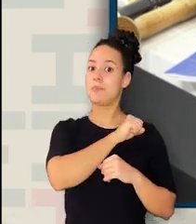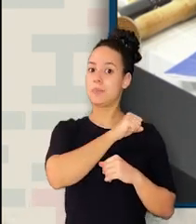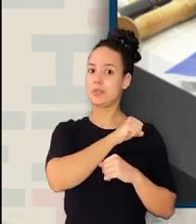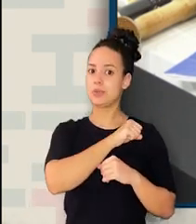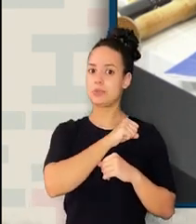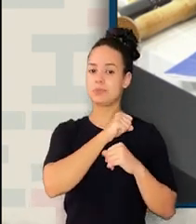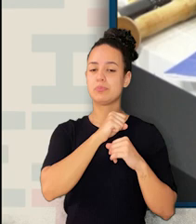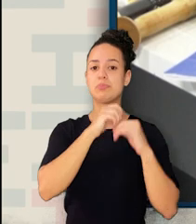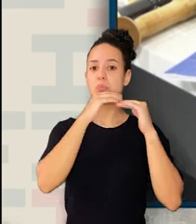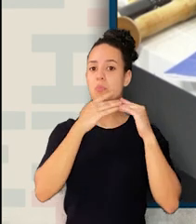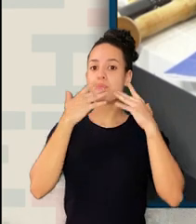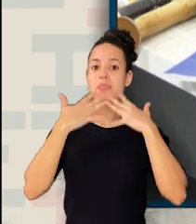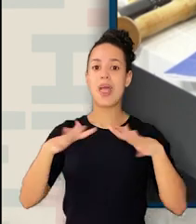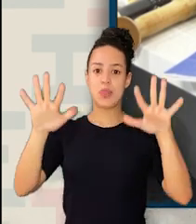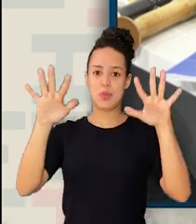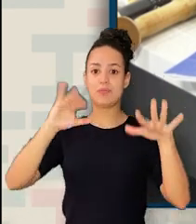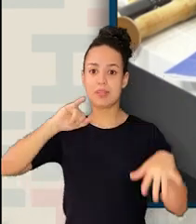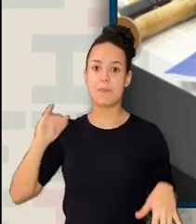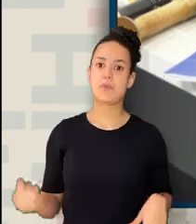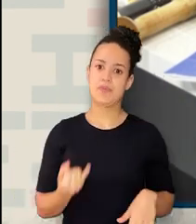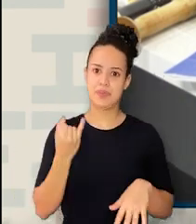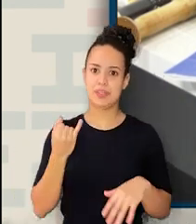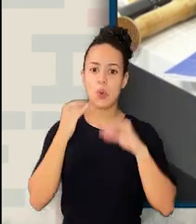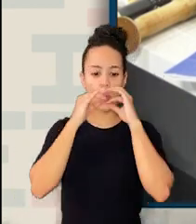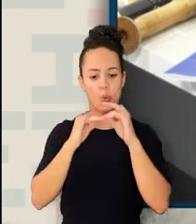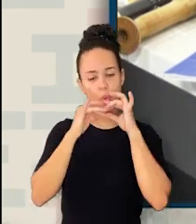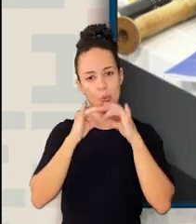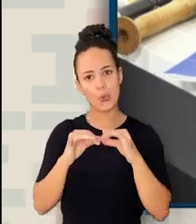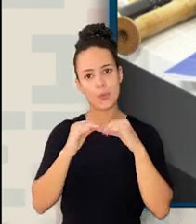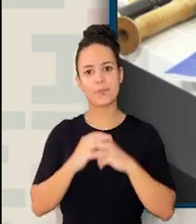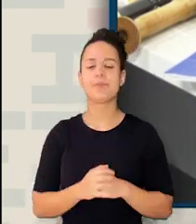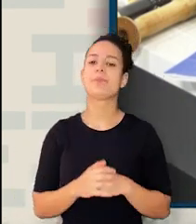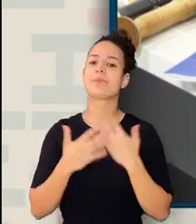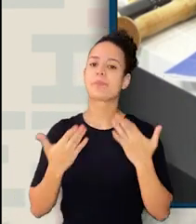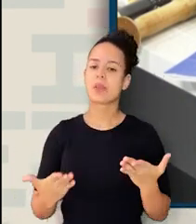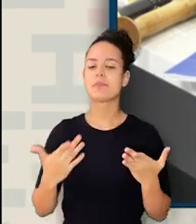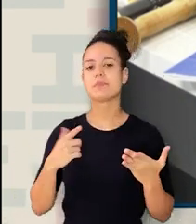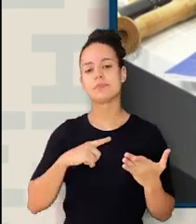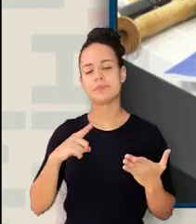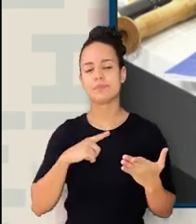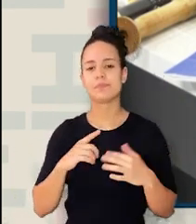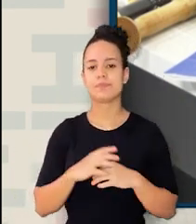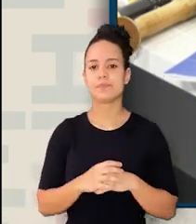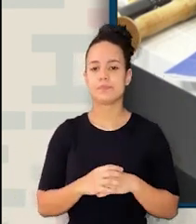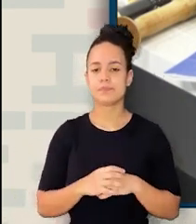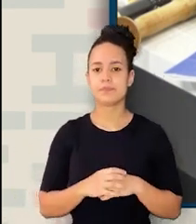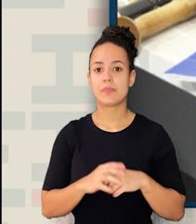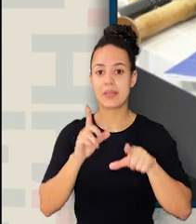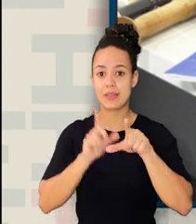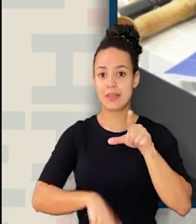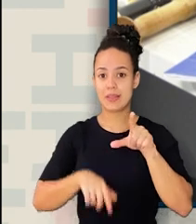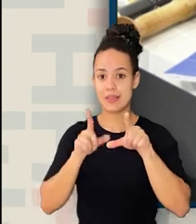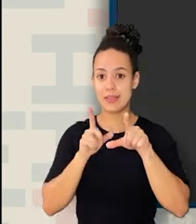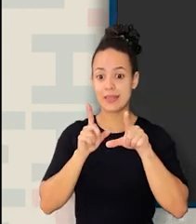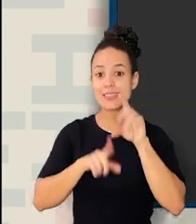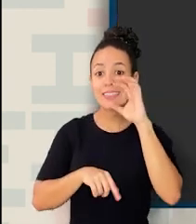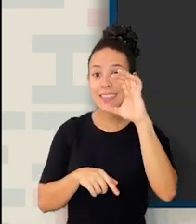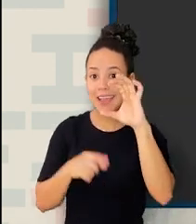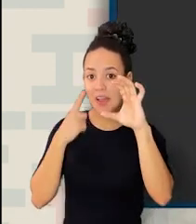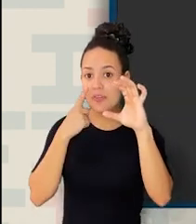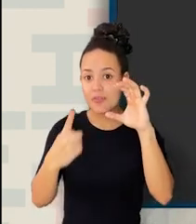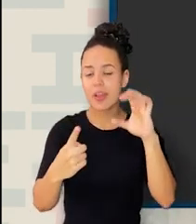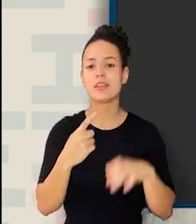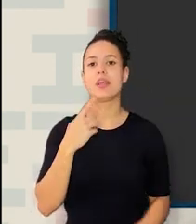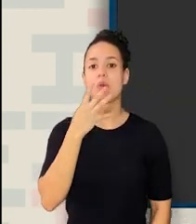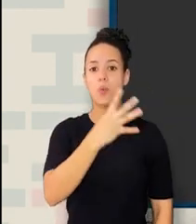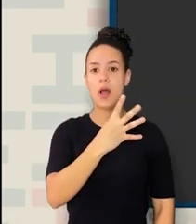mais fluente. Você aproveita isso na flauta, né? Então, nós temos aqui a letra C com 4